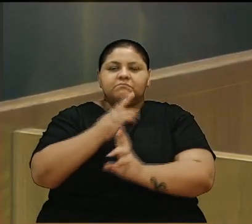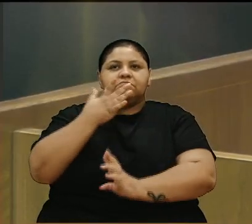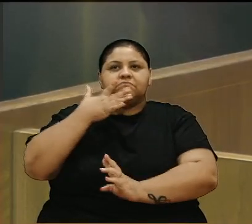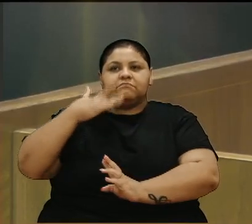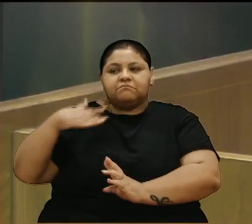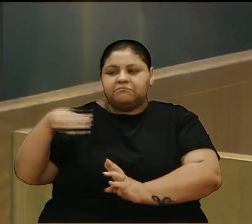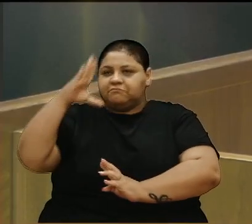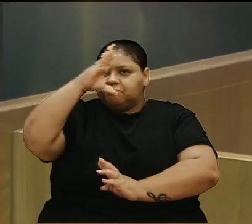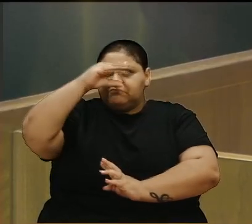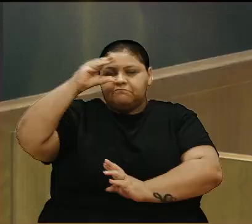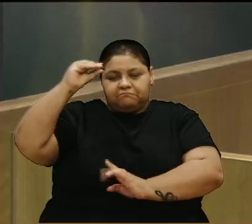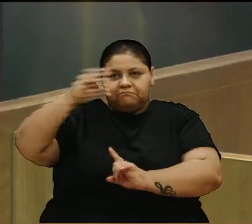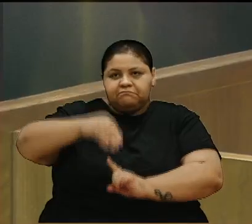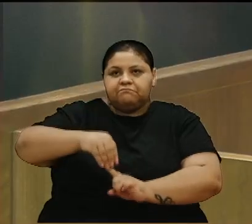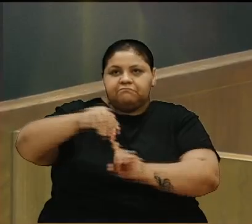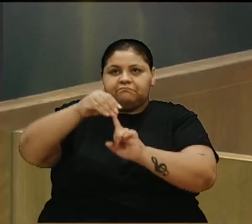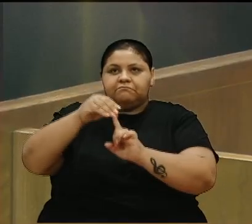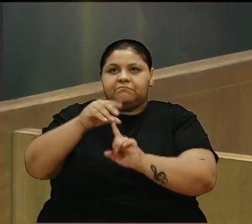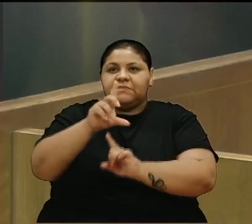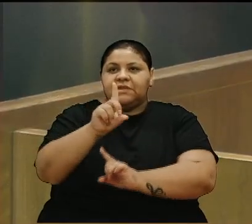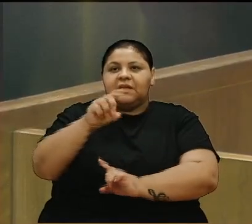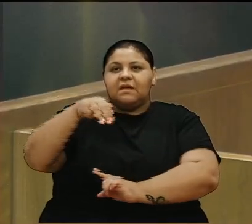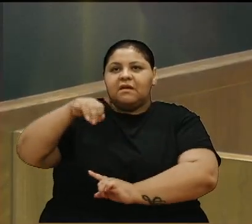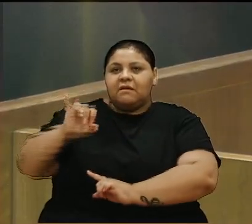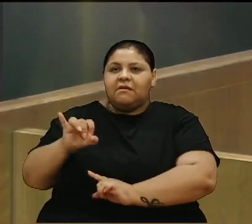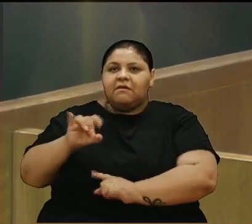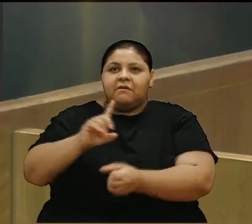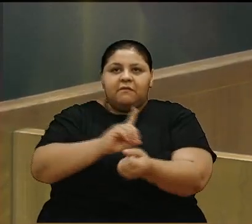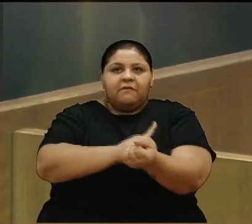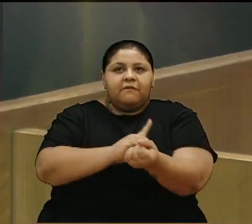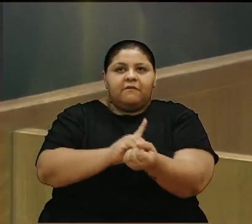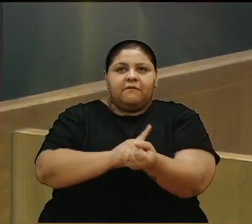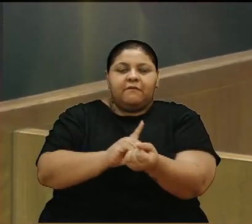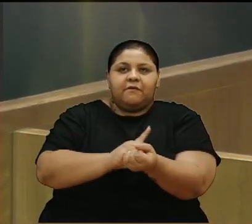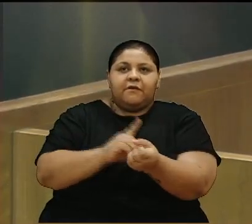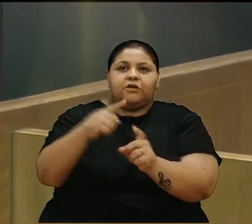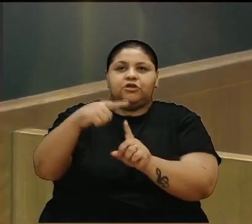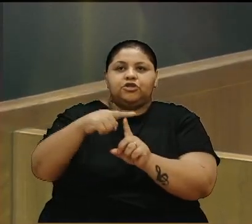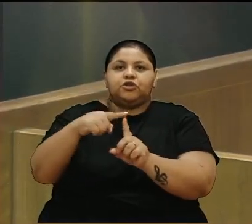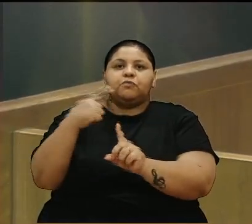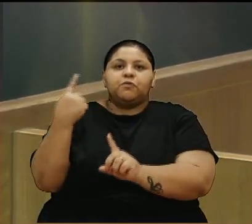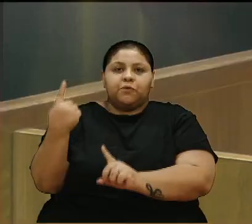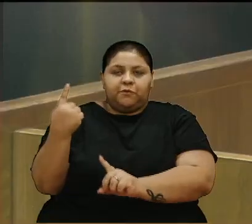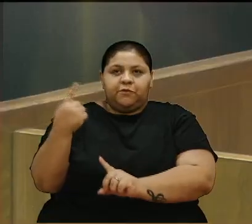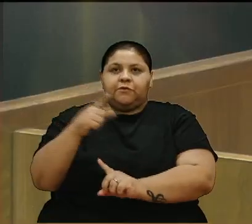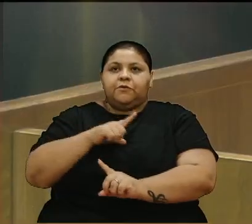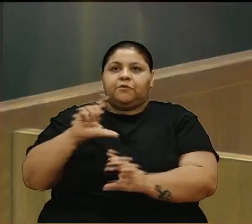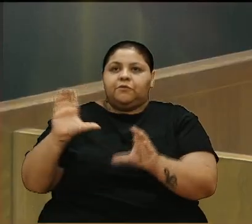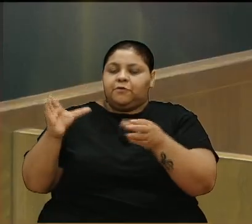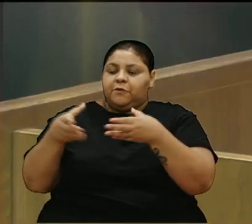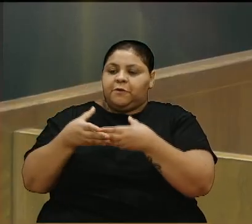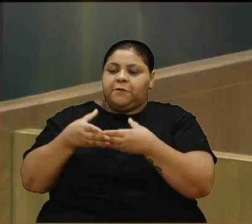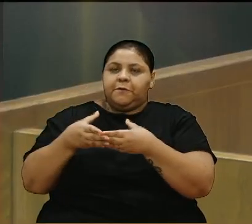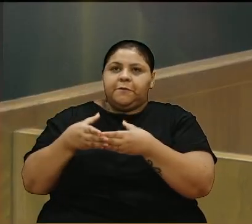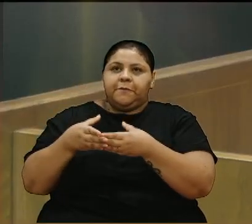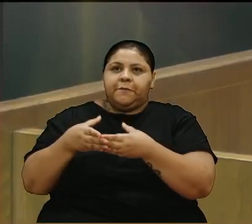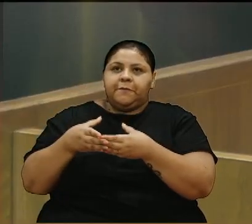e adolescentes, principalmente com DM1, né, diabetes mellitus do tipo 1. A gente tem um grupo